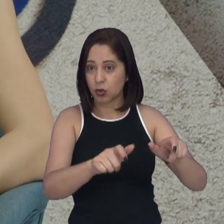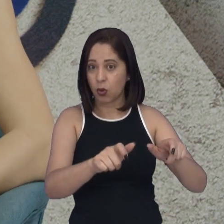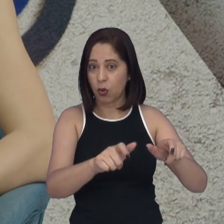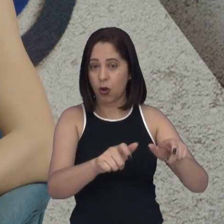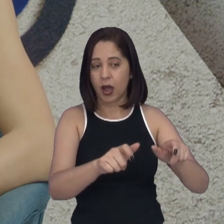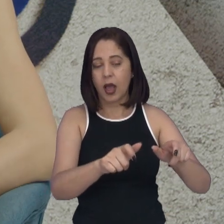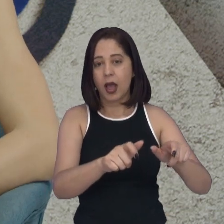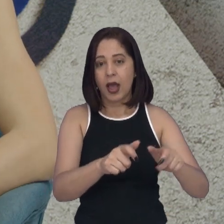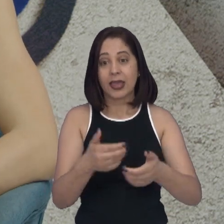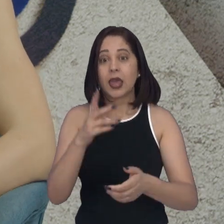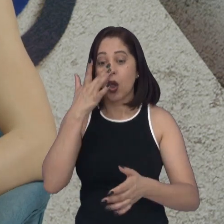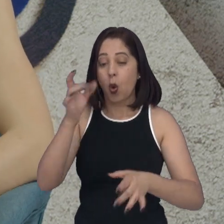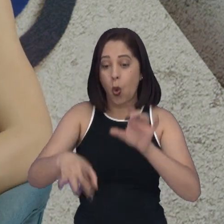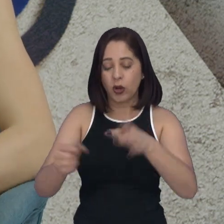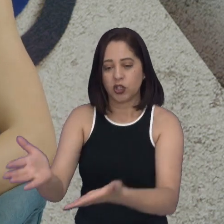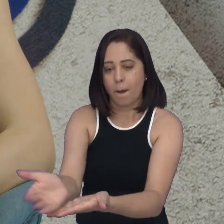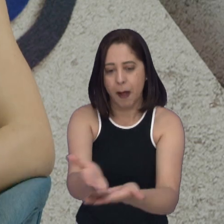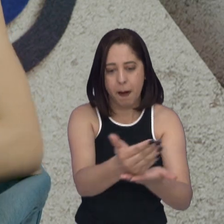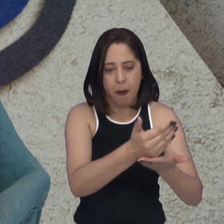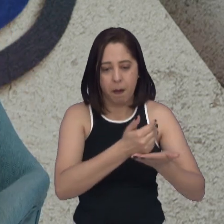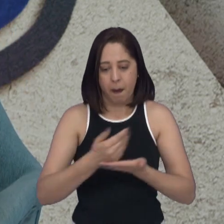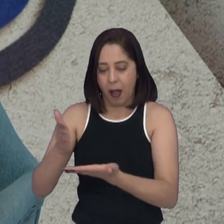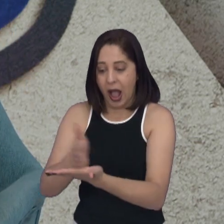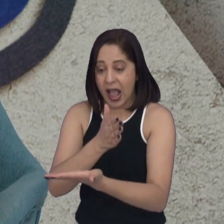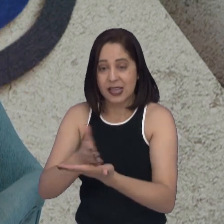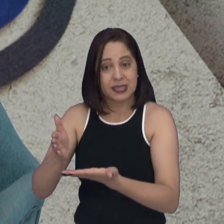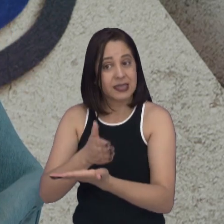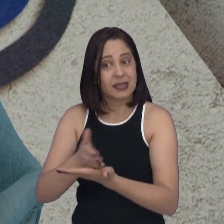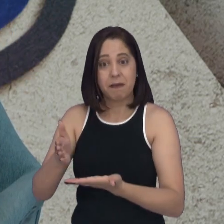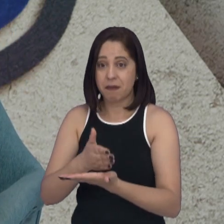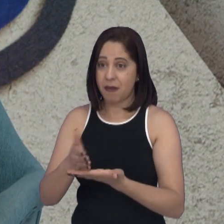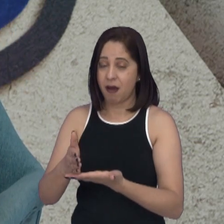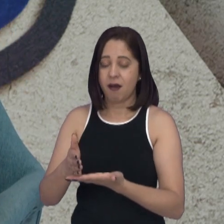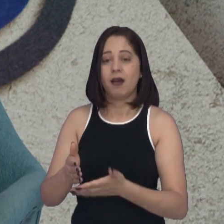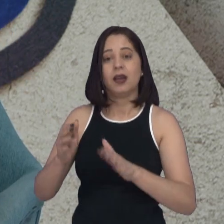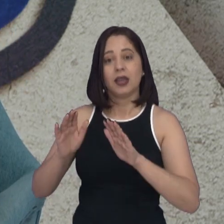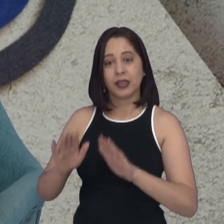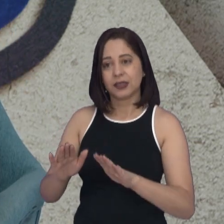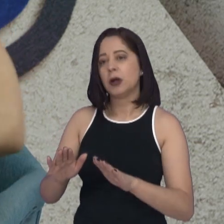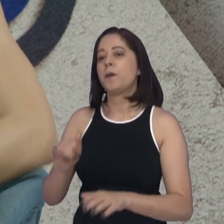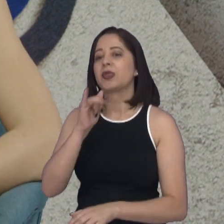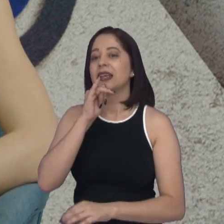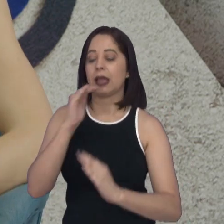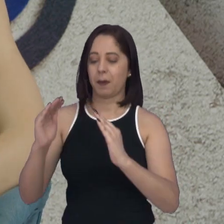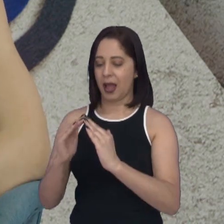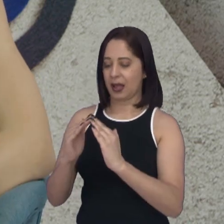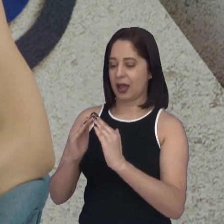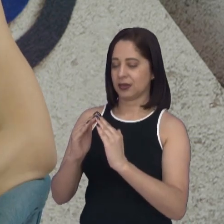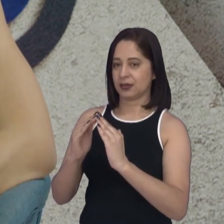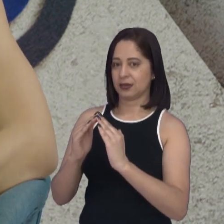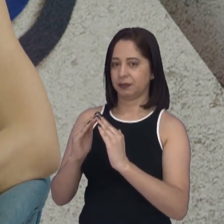de recicláveis. Então, assim, a primeira coisa é a gente, de fato, separar e deixar na nossa rua os nossos